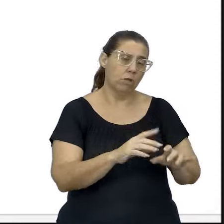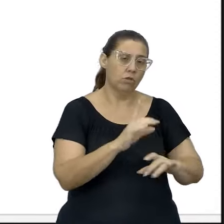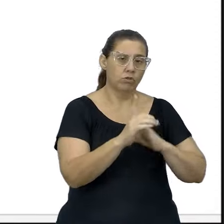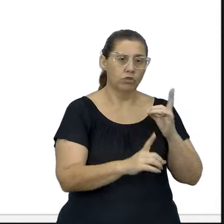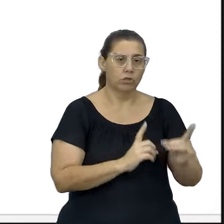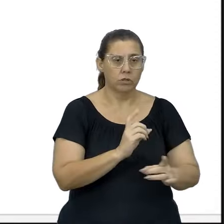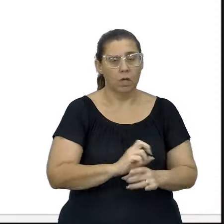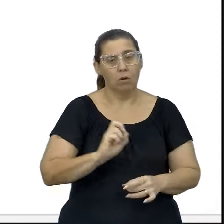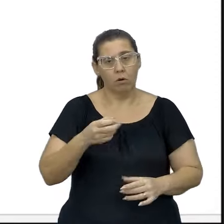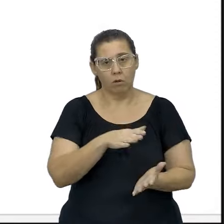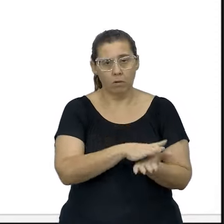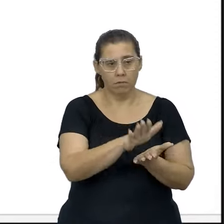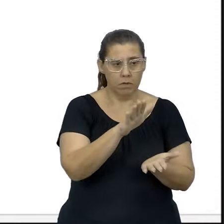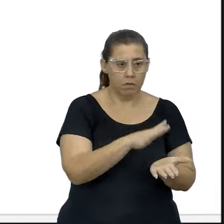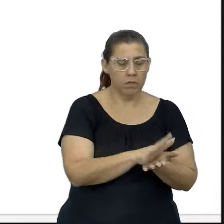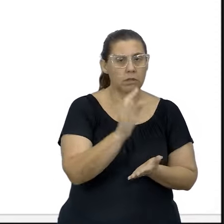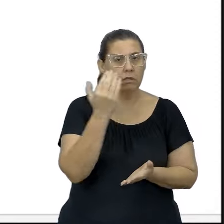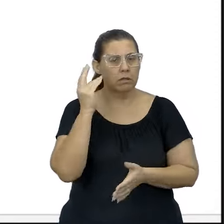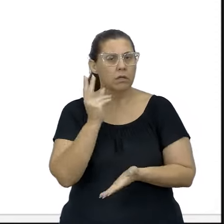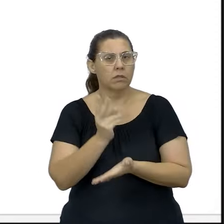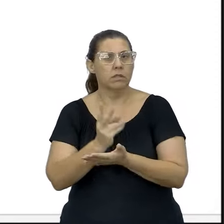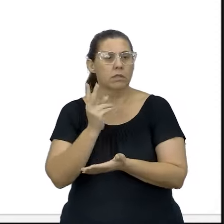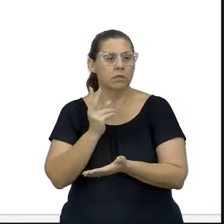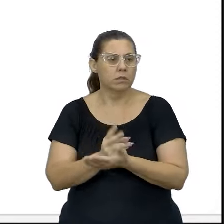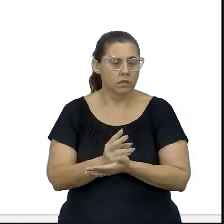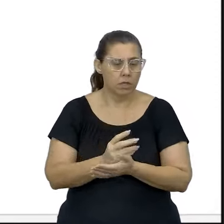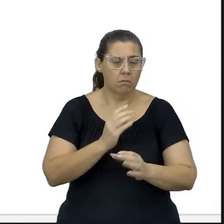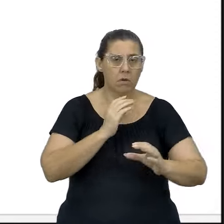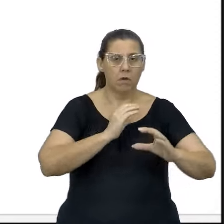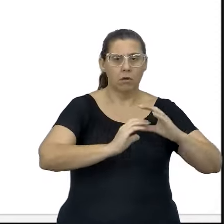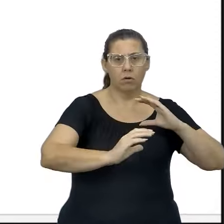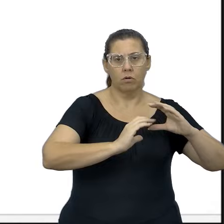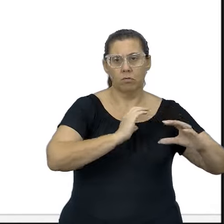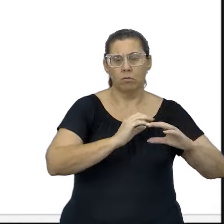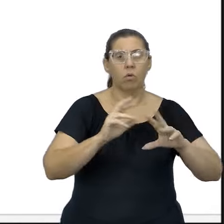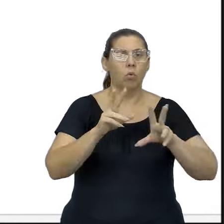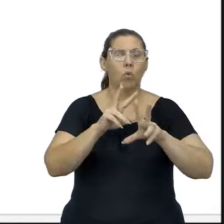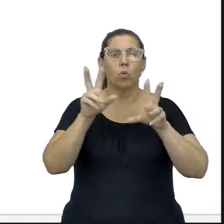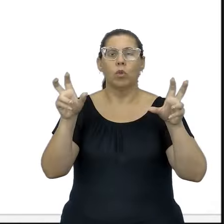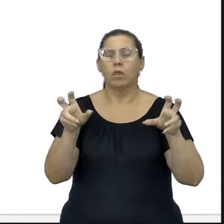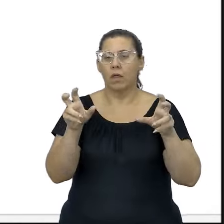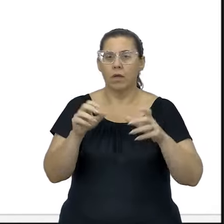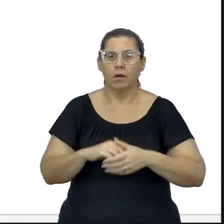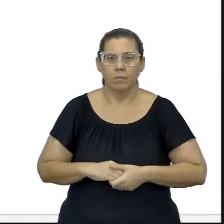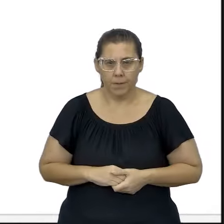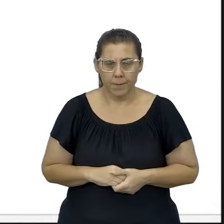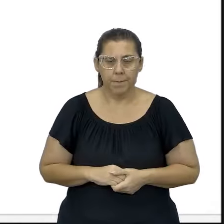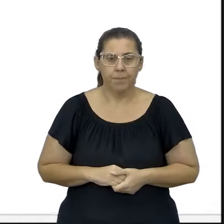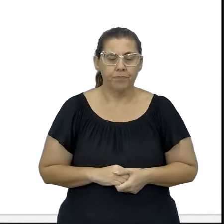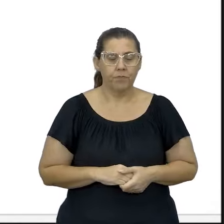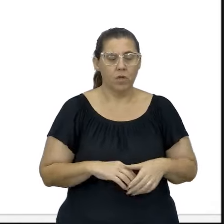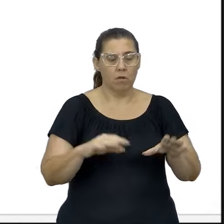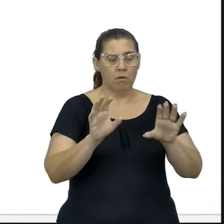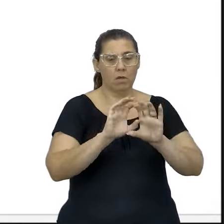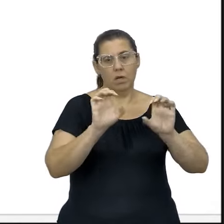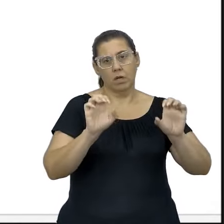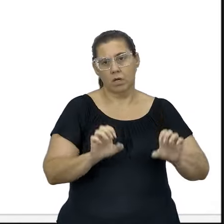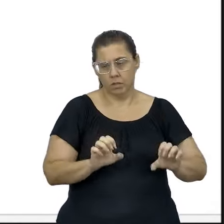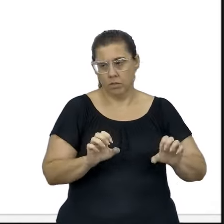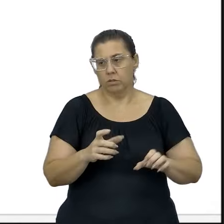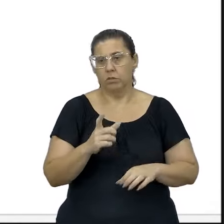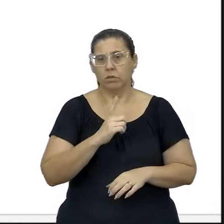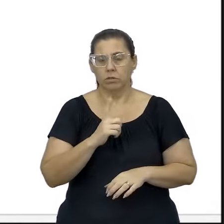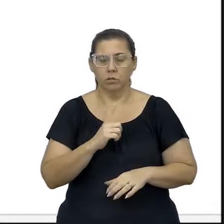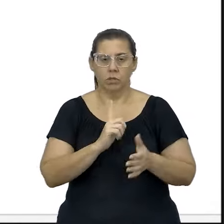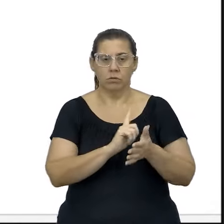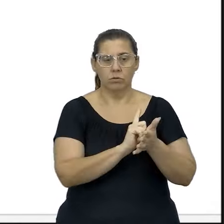né? Considerando sempre a situação comunicativa, o tema e o assunto, e a estrutura composicional